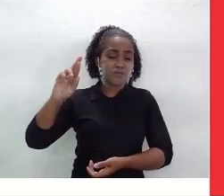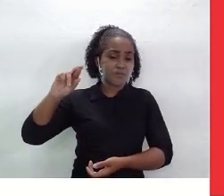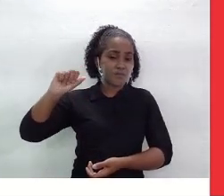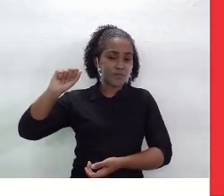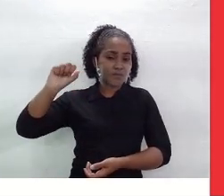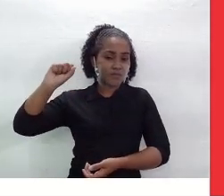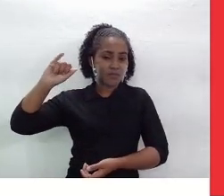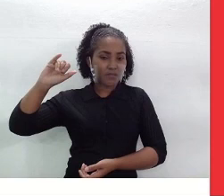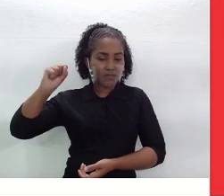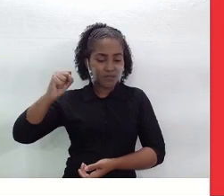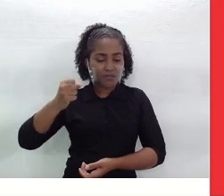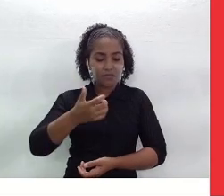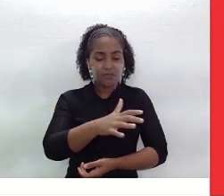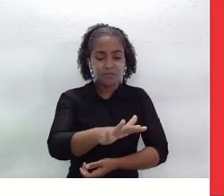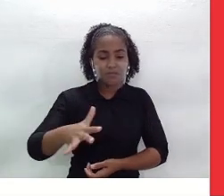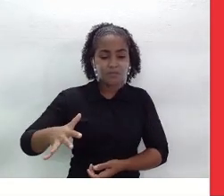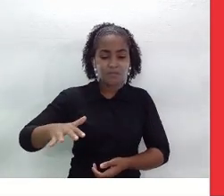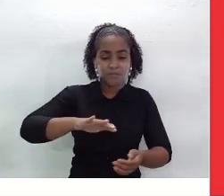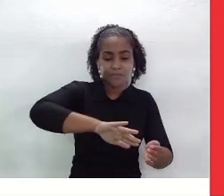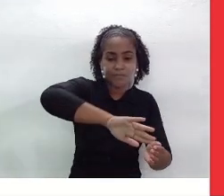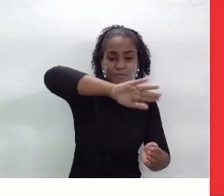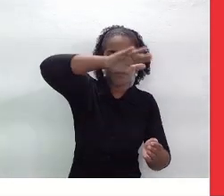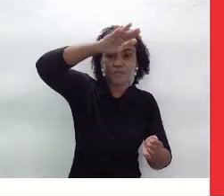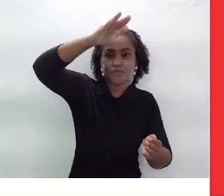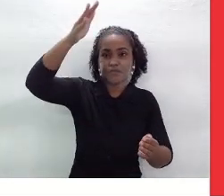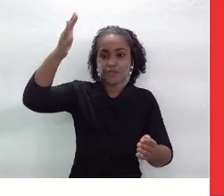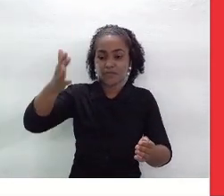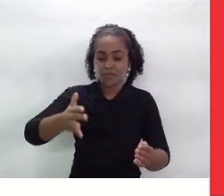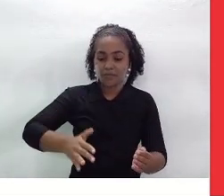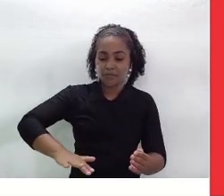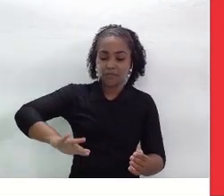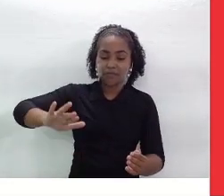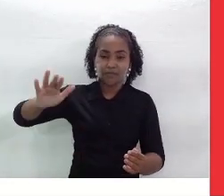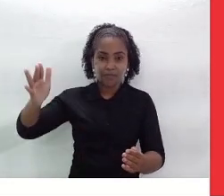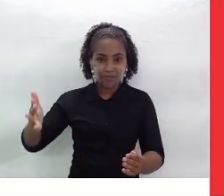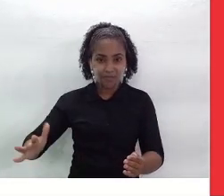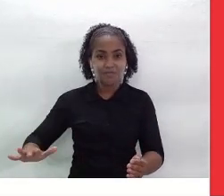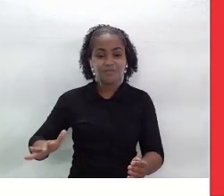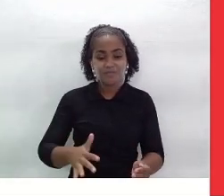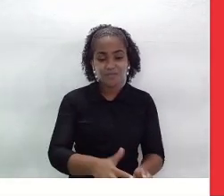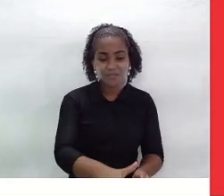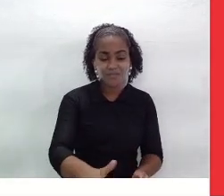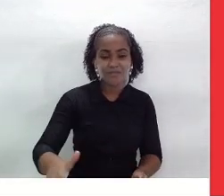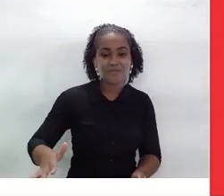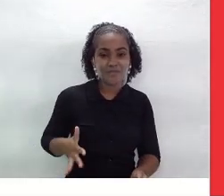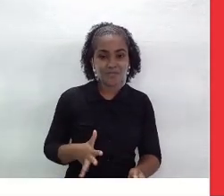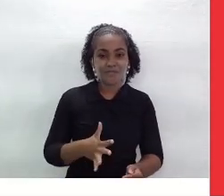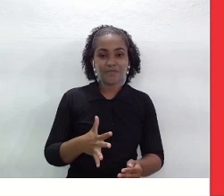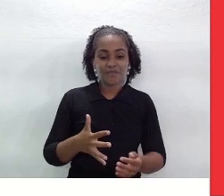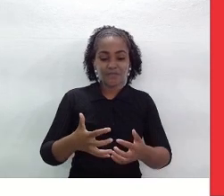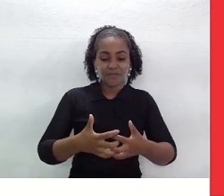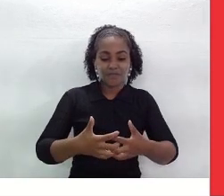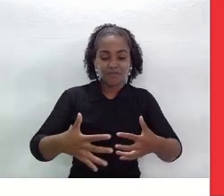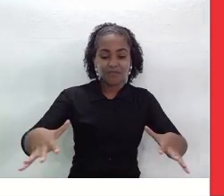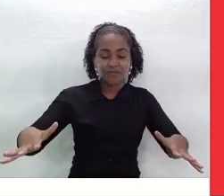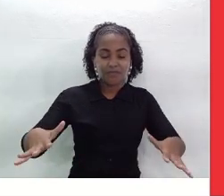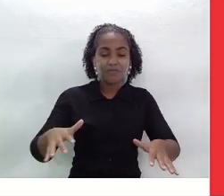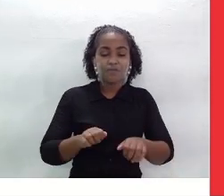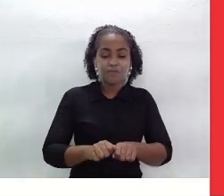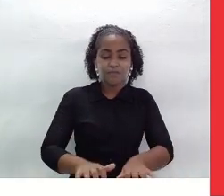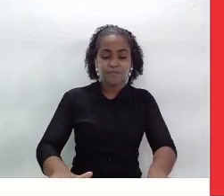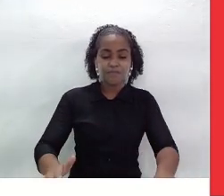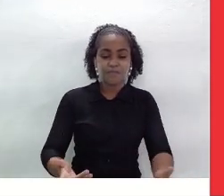são cadeias de montanhas submarinas que são originadas pela expulsão do magma através de